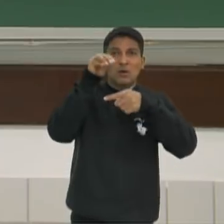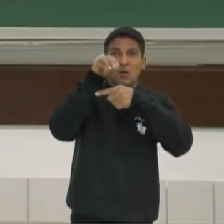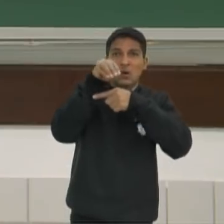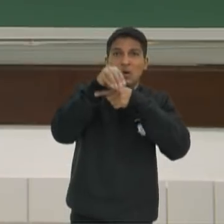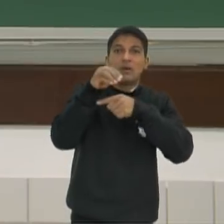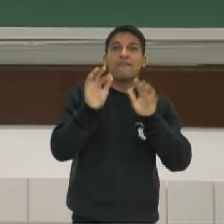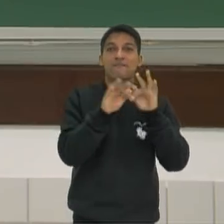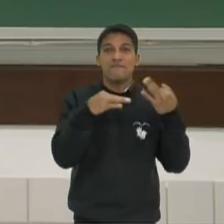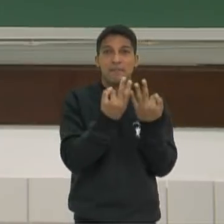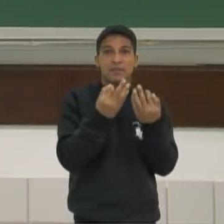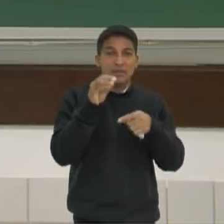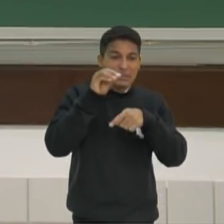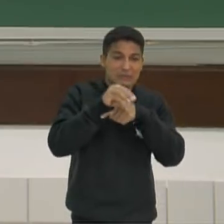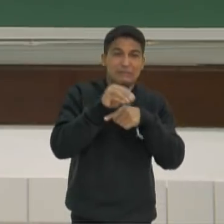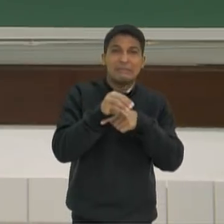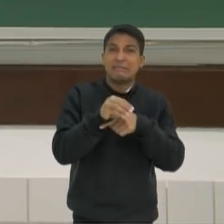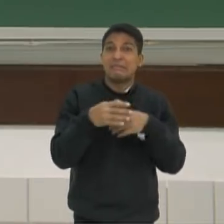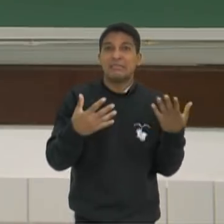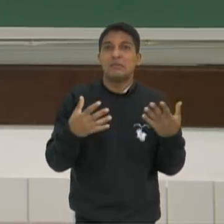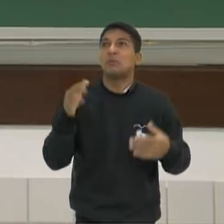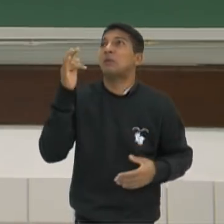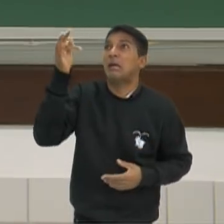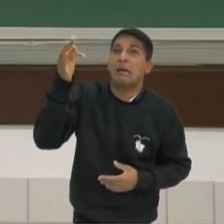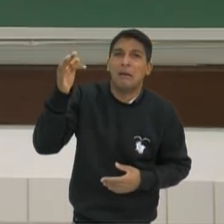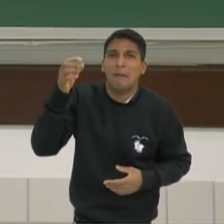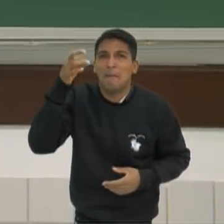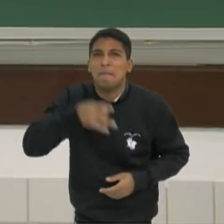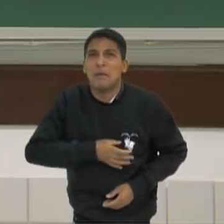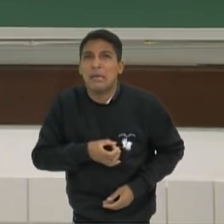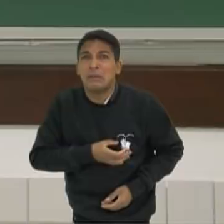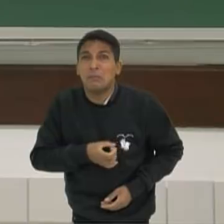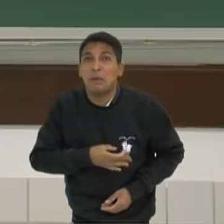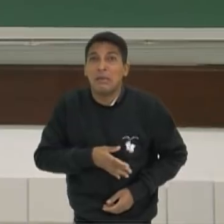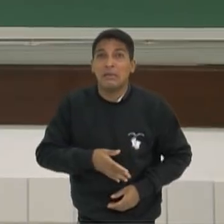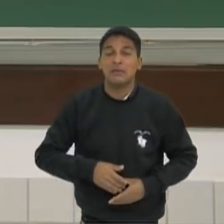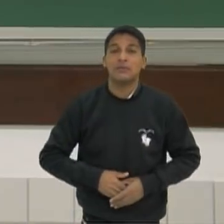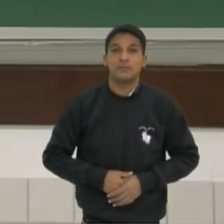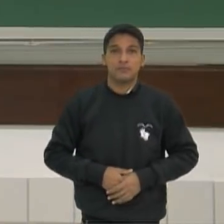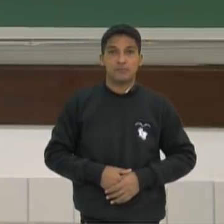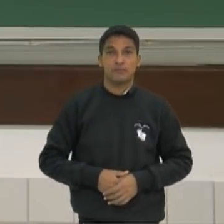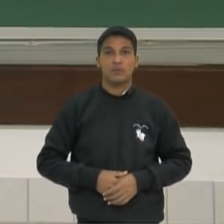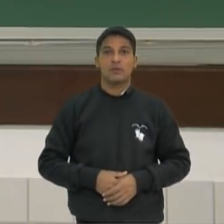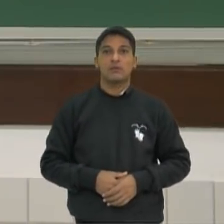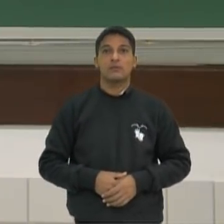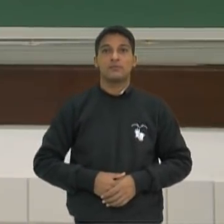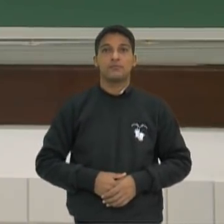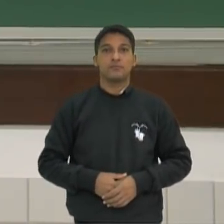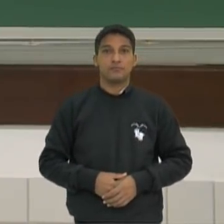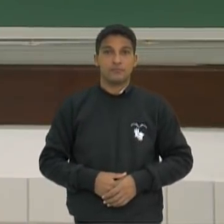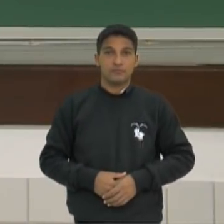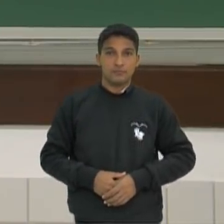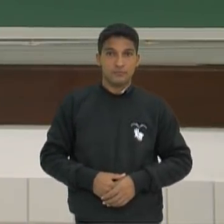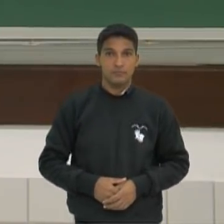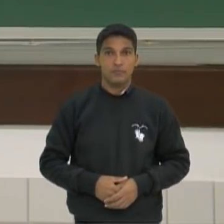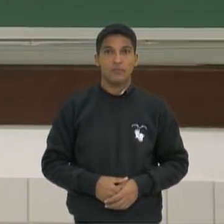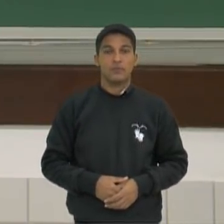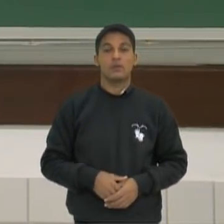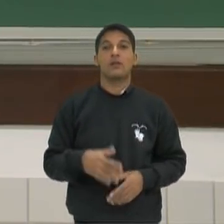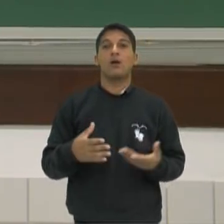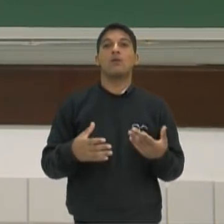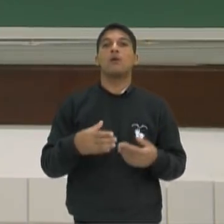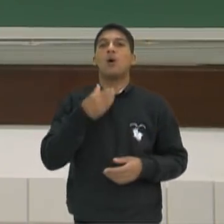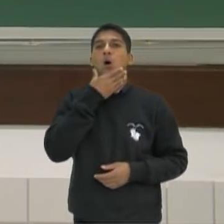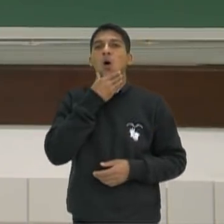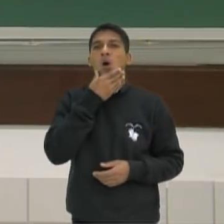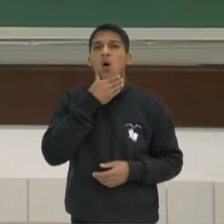a probabilidade de não se alcançar a salvação, então ela estava, quando um camponês acordava todos